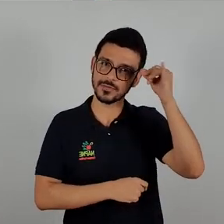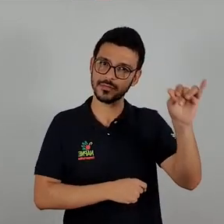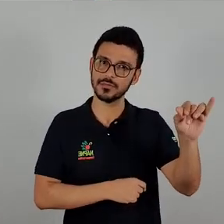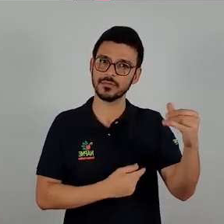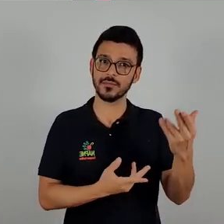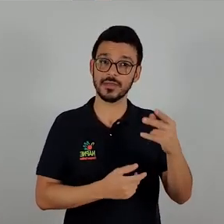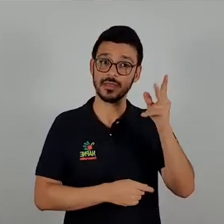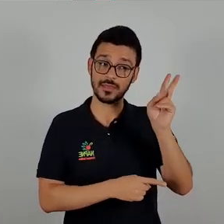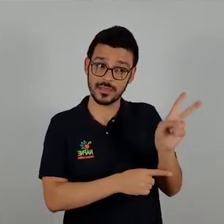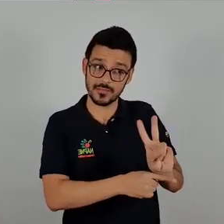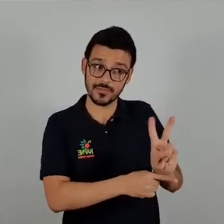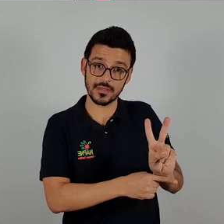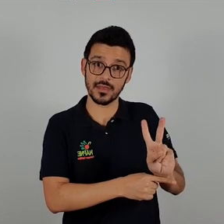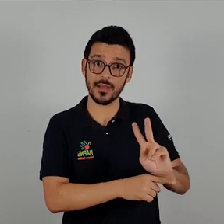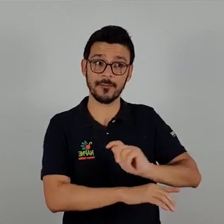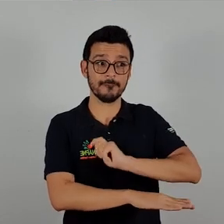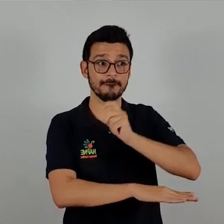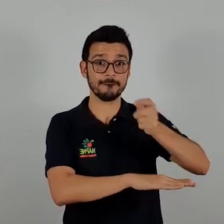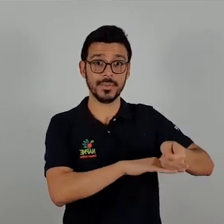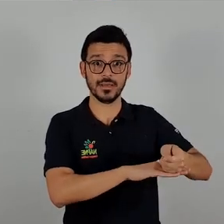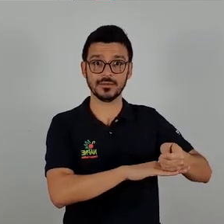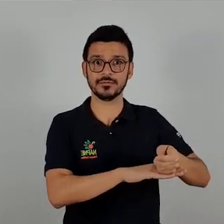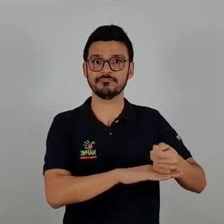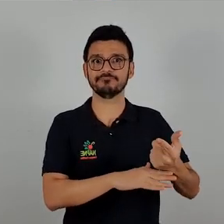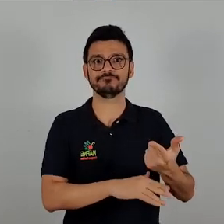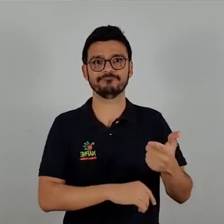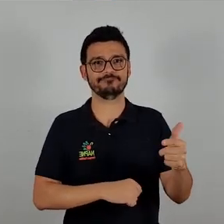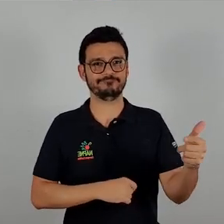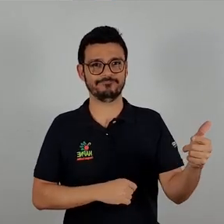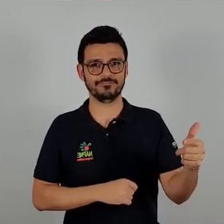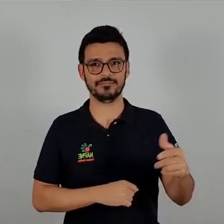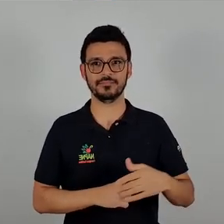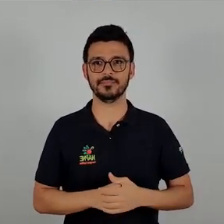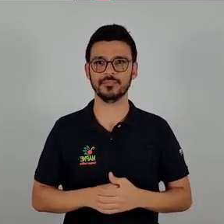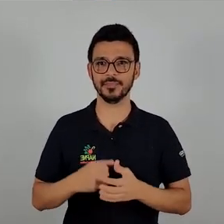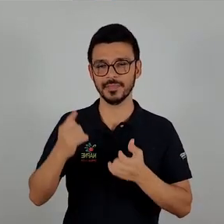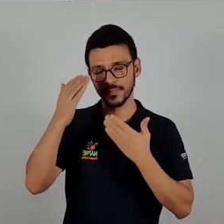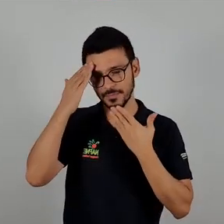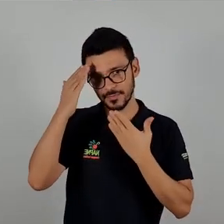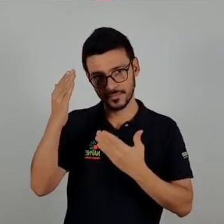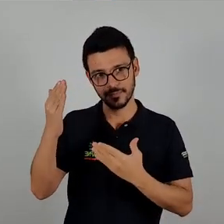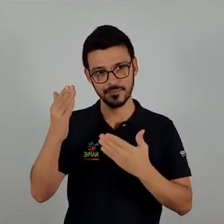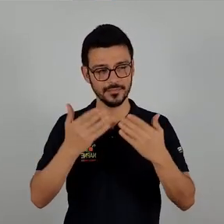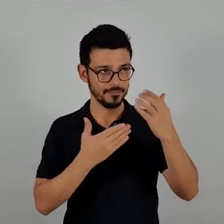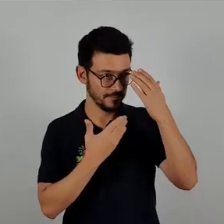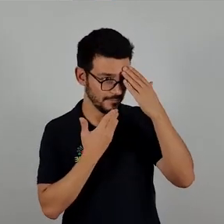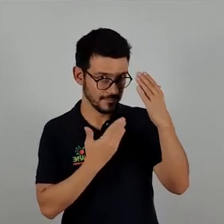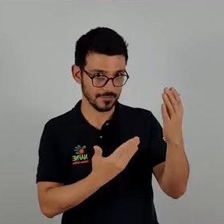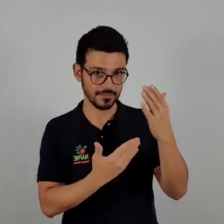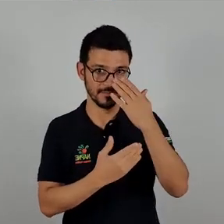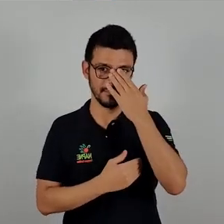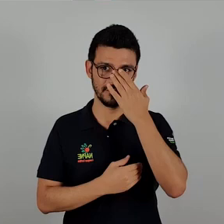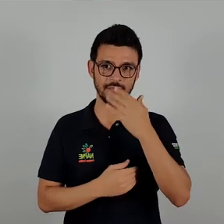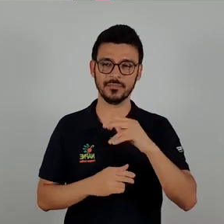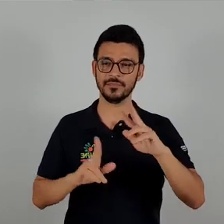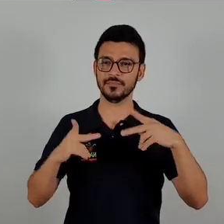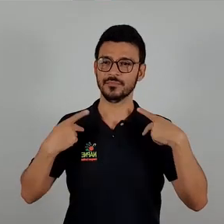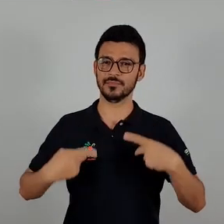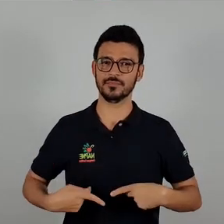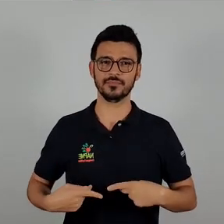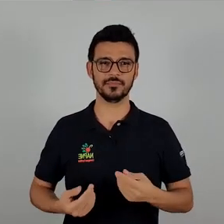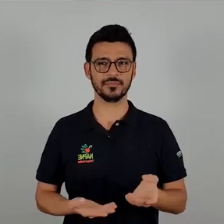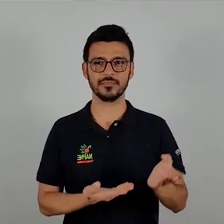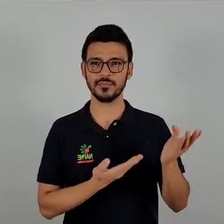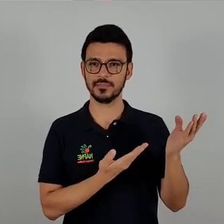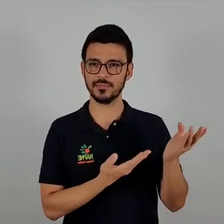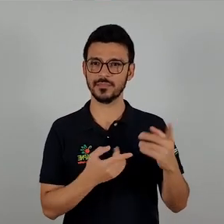né, de alterações neurológicas, já manifestado na pele também, vocês vejam essa língua torta, né, toda afasia e tal,